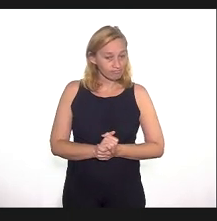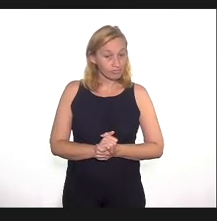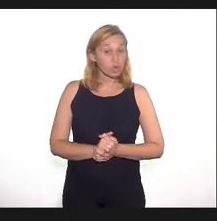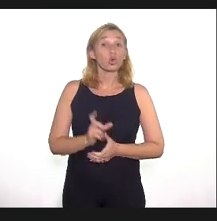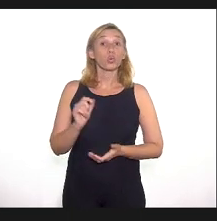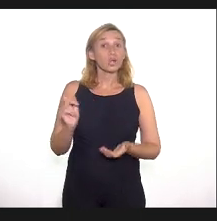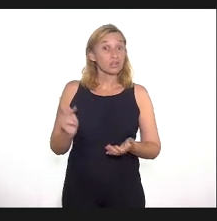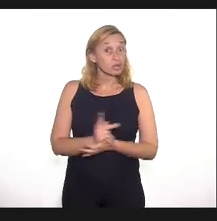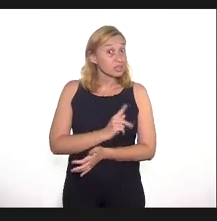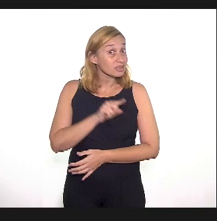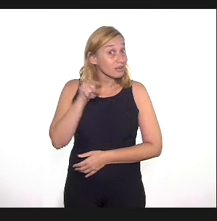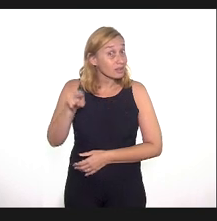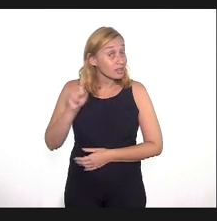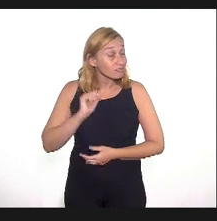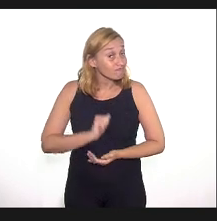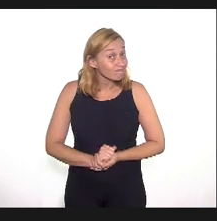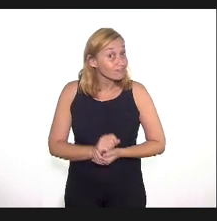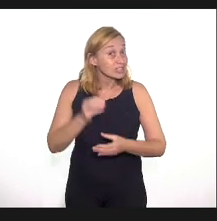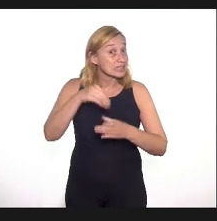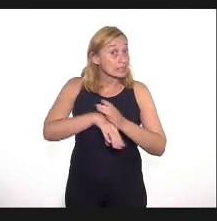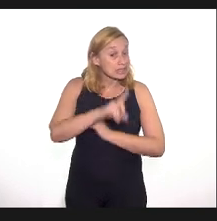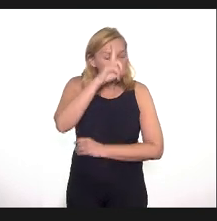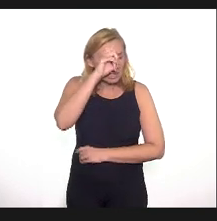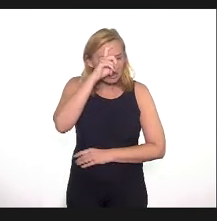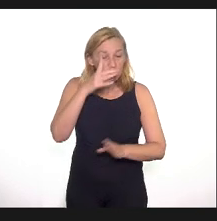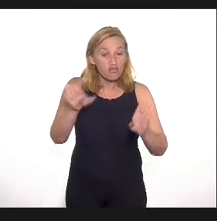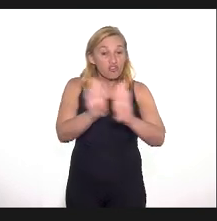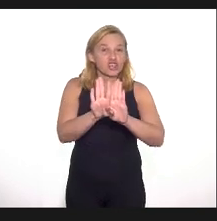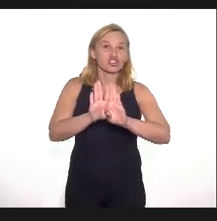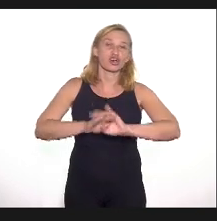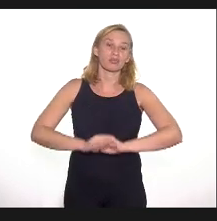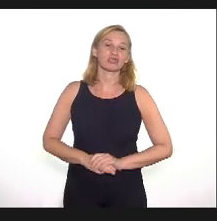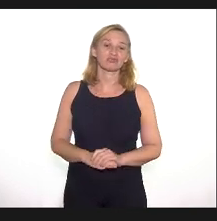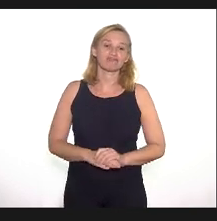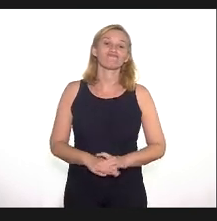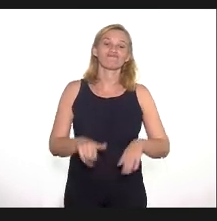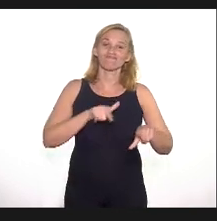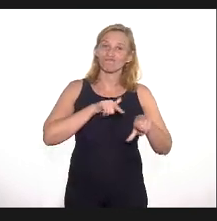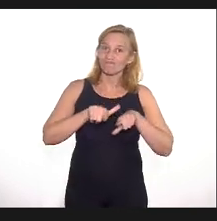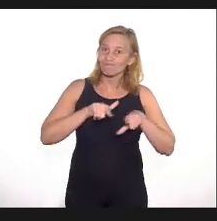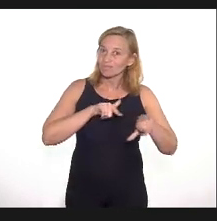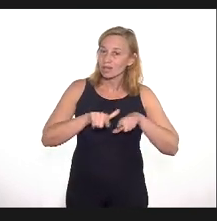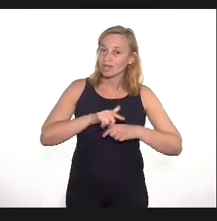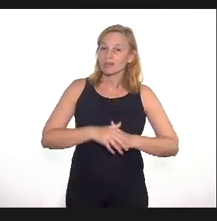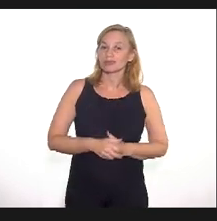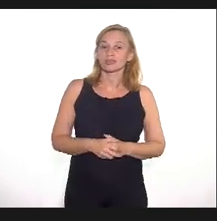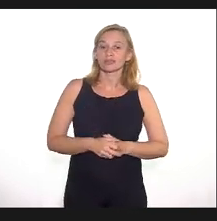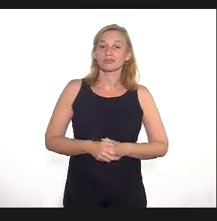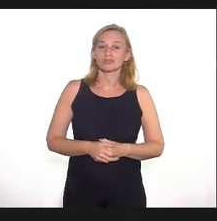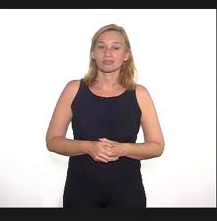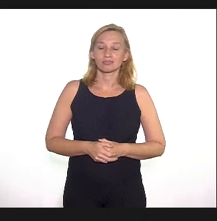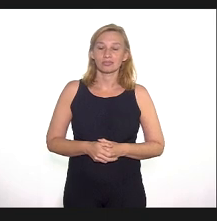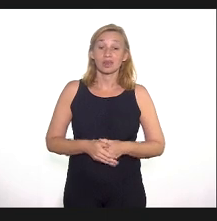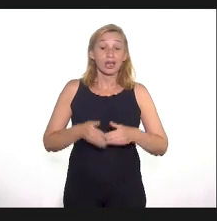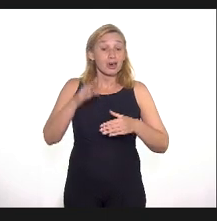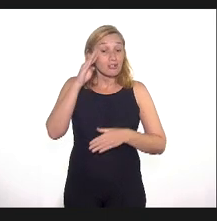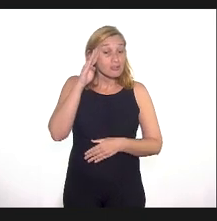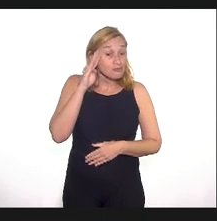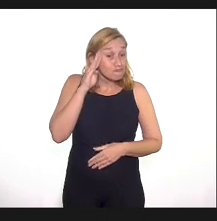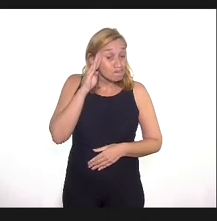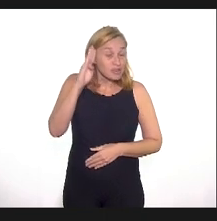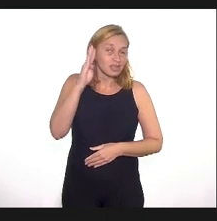está acontecendo ali dentro daquele hospital é o fechamento de serviços fundamentais à